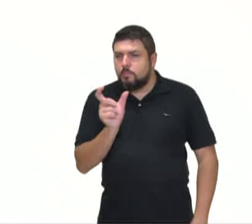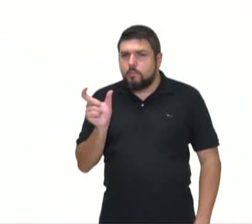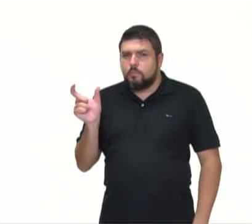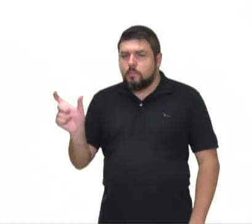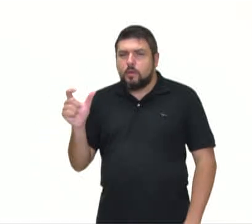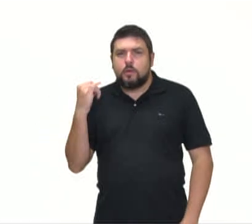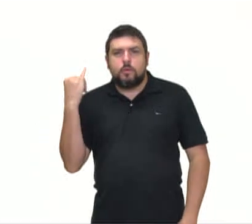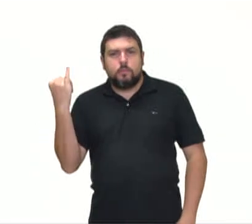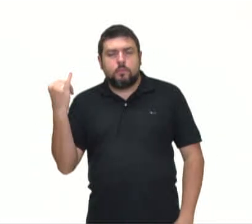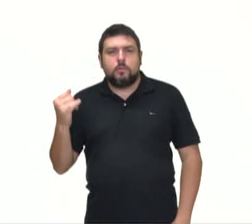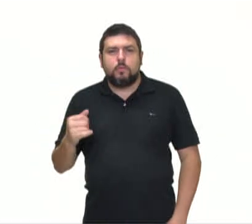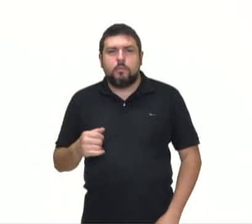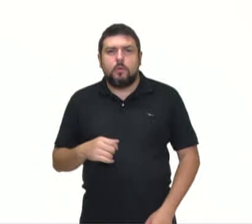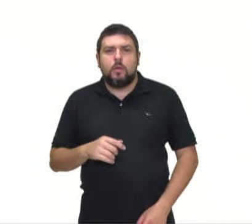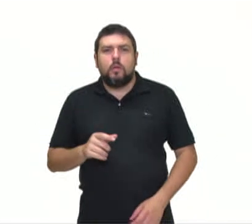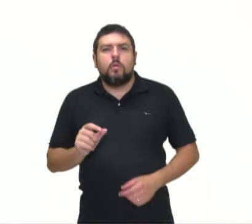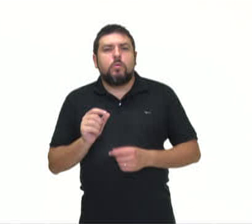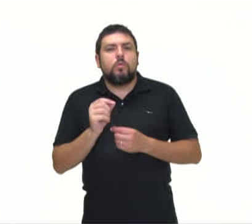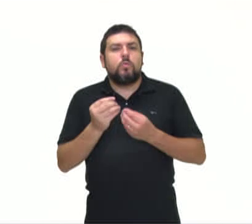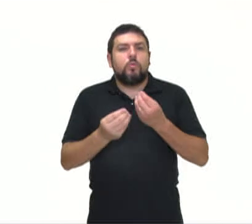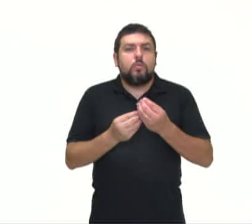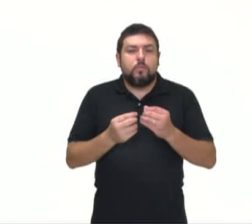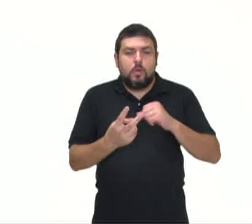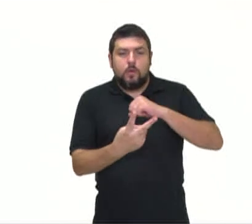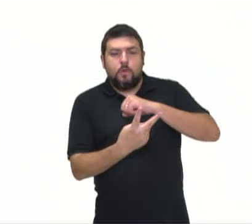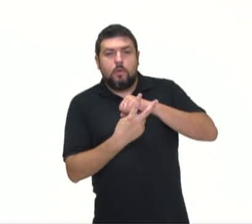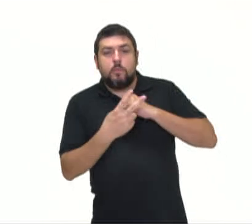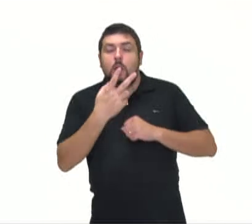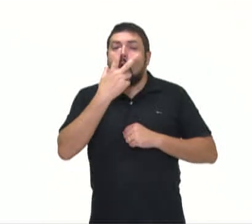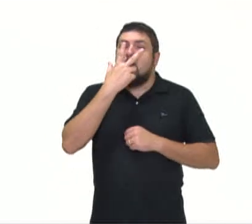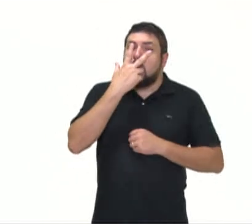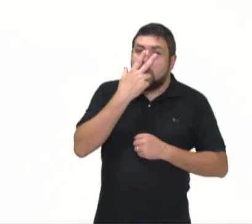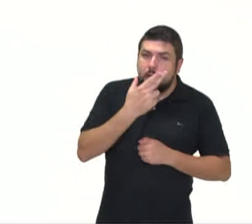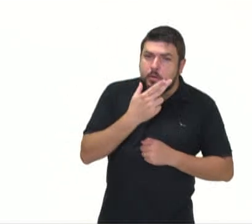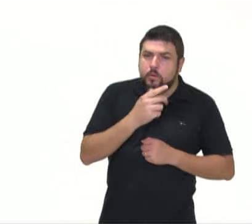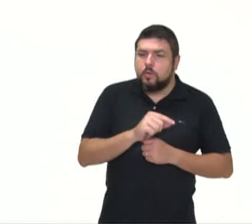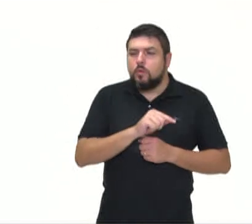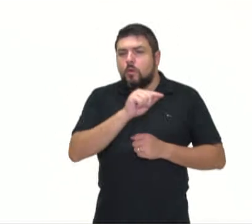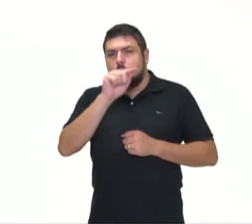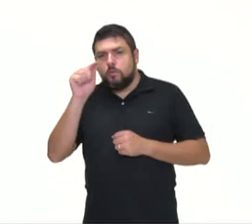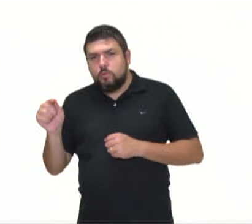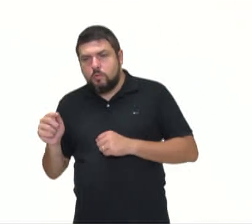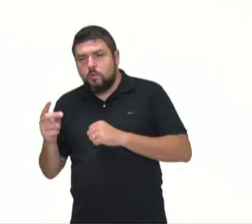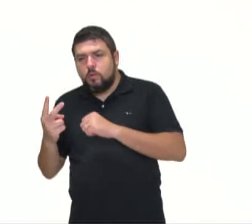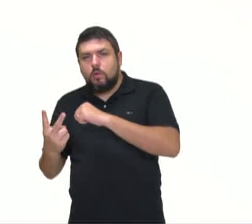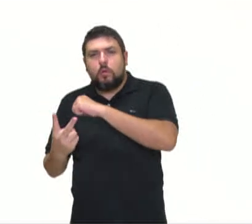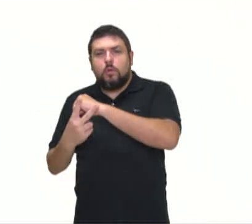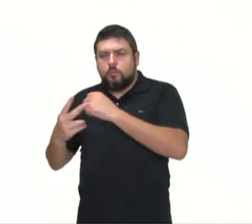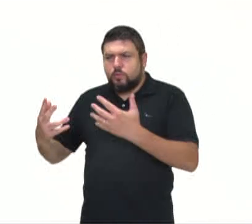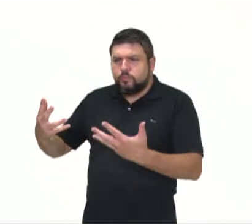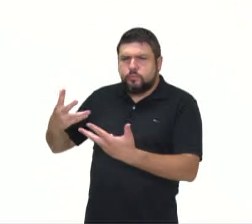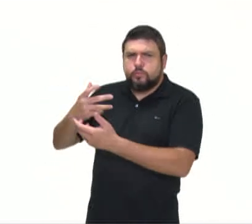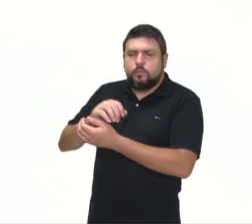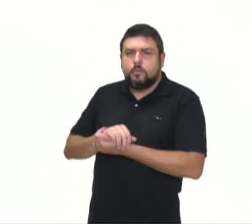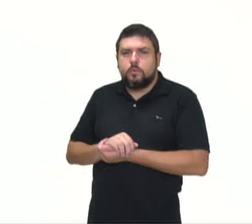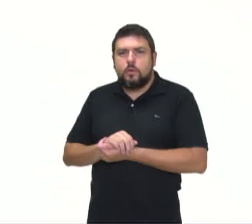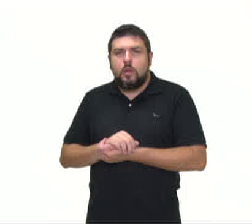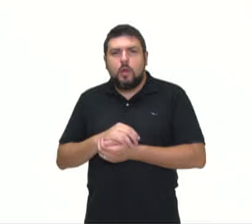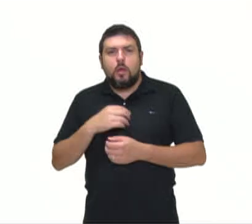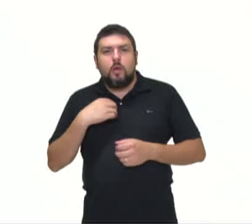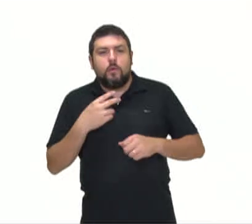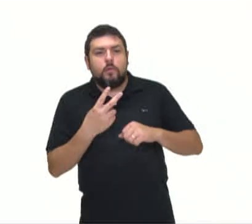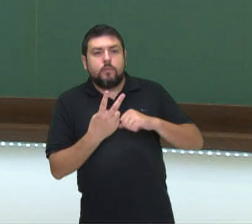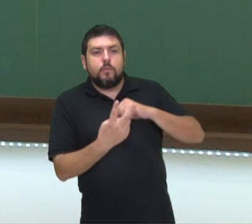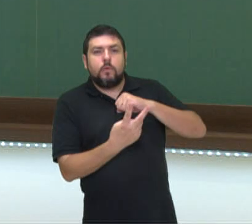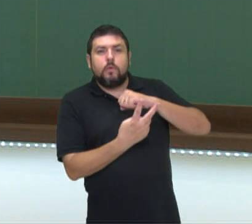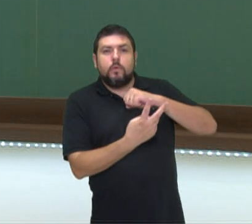do objeto, escandalosa, e o verbo acharam. Predicativo do objeto, extraordinária, e o verbo